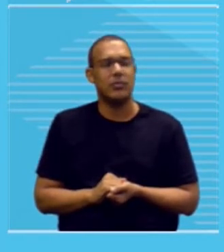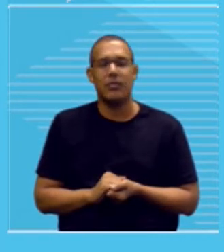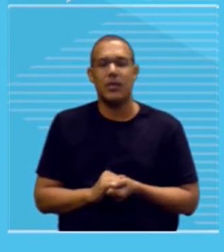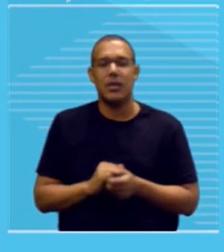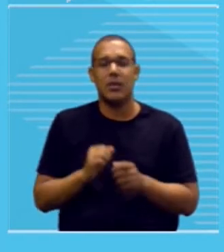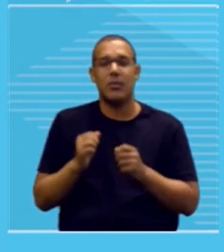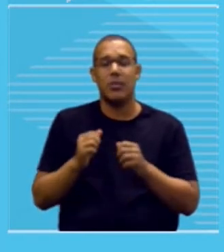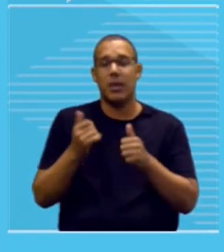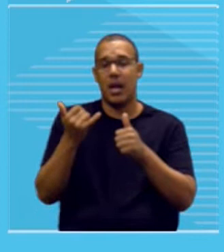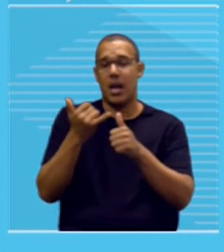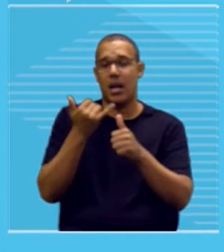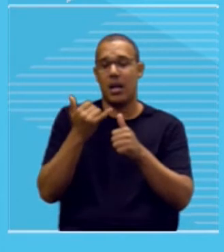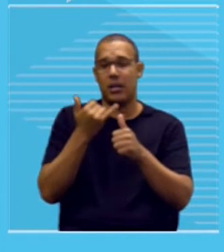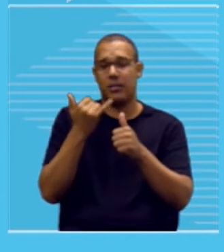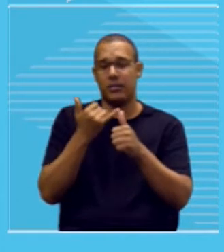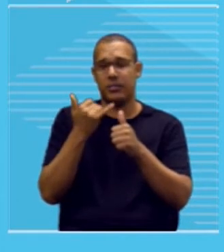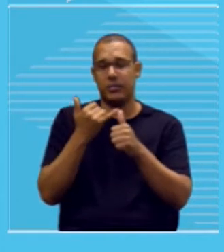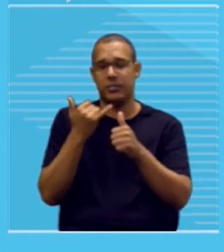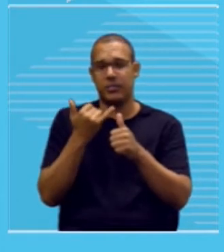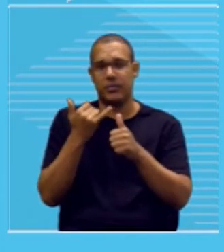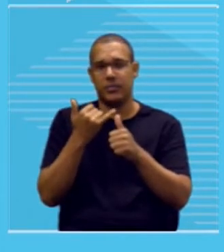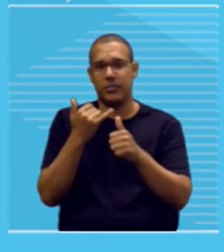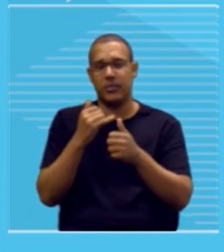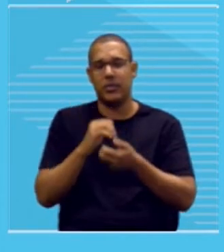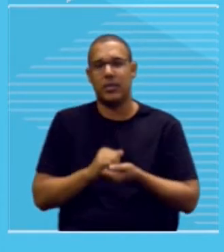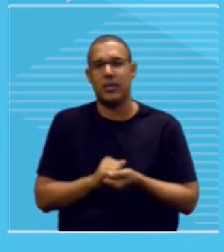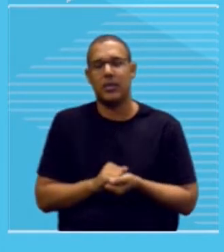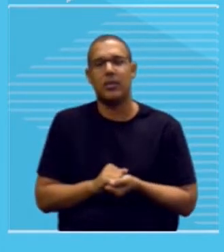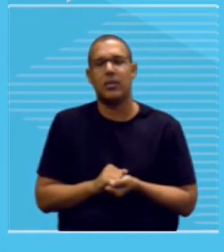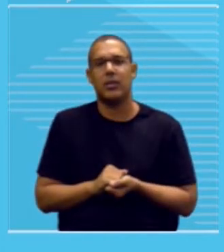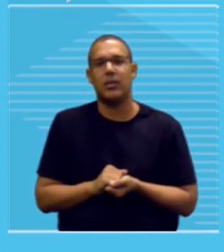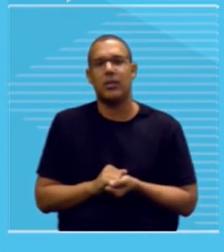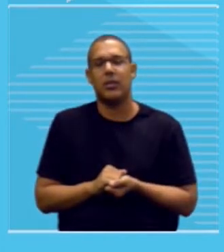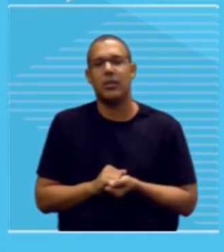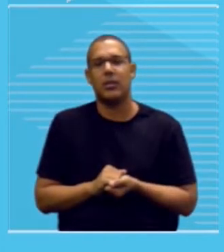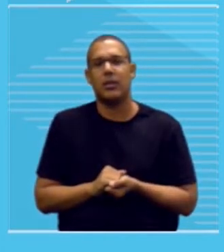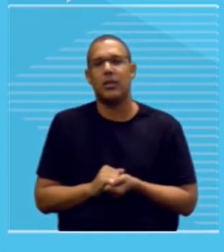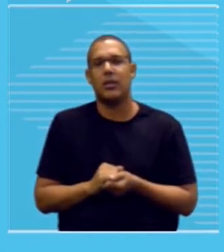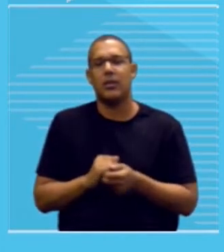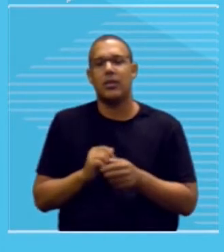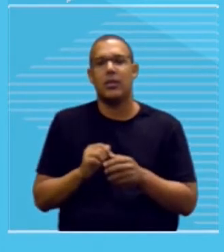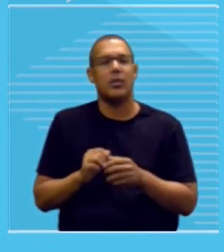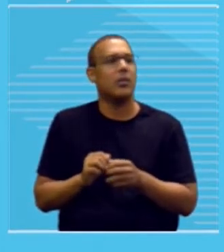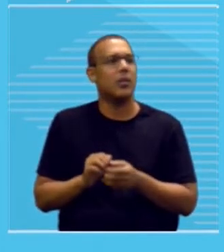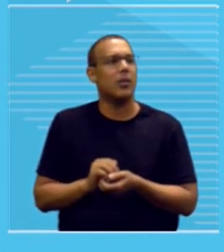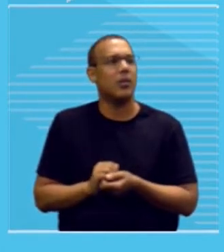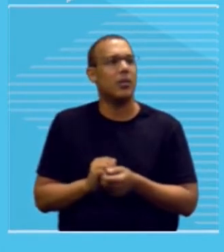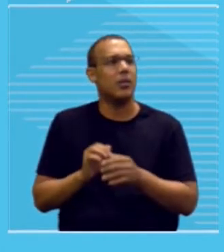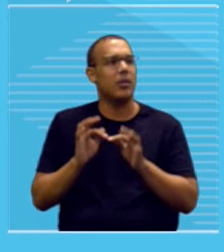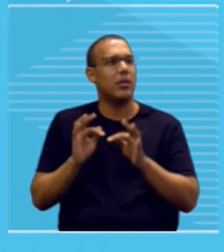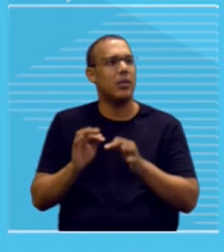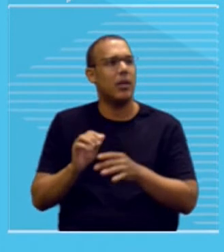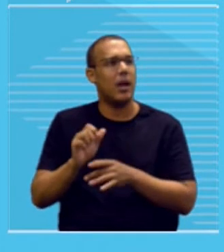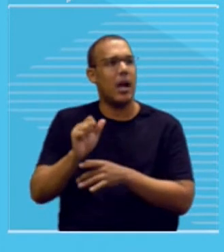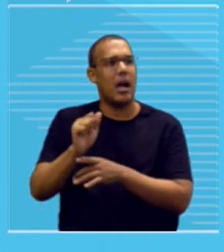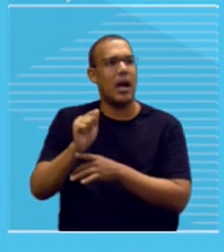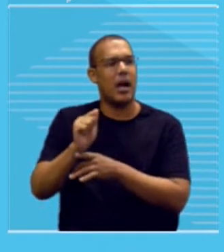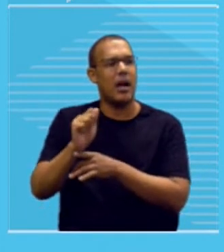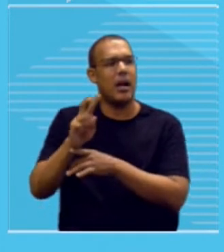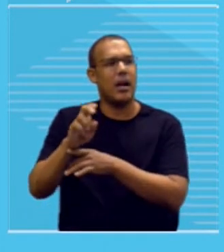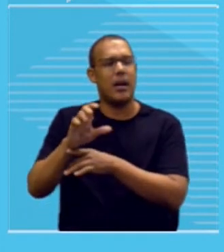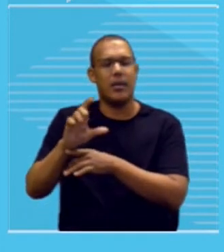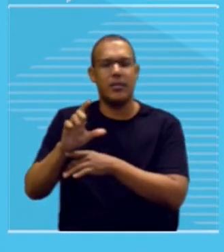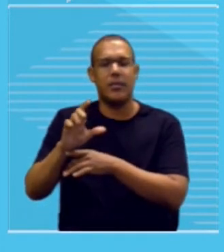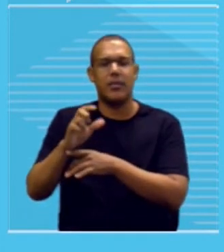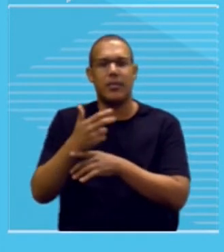adjetivo é aquele no final vai ser um véu seja avelível E por aí vai